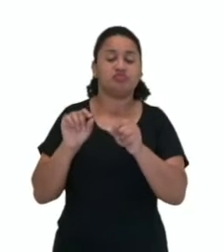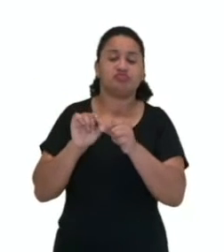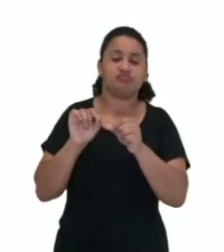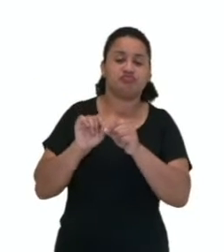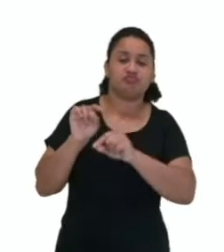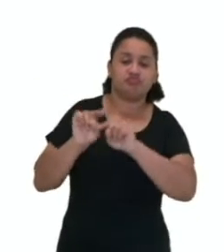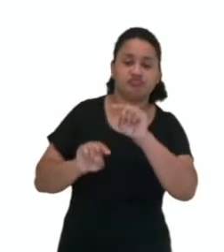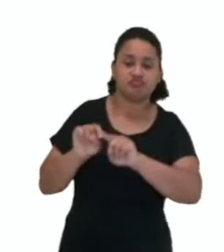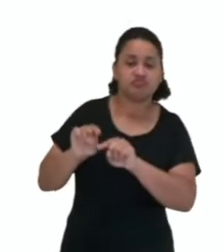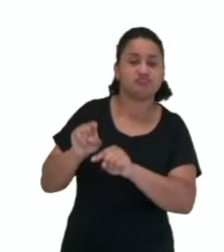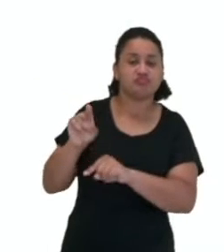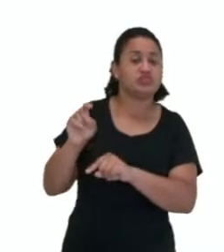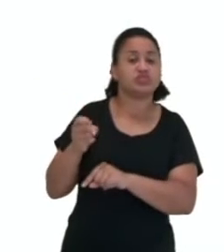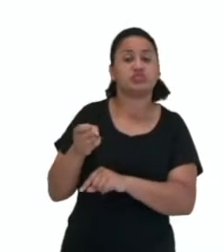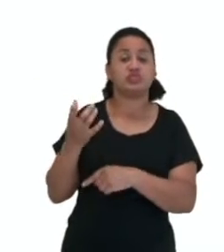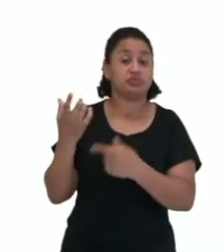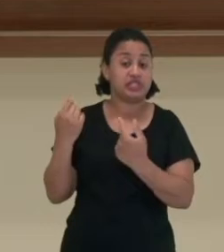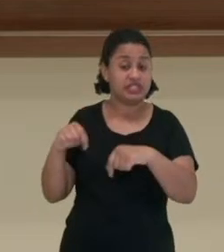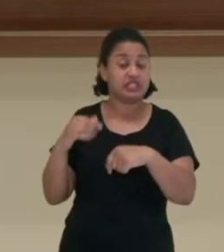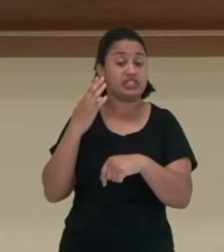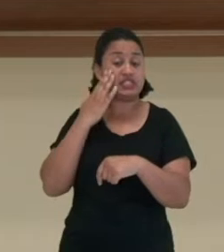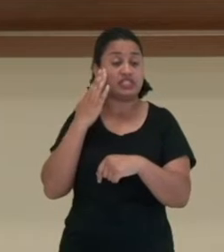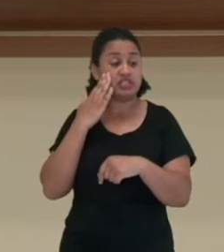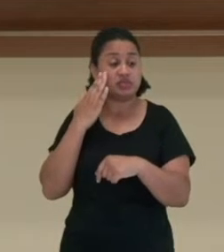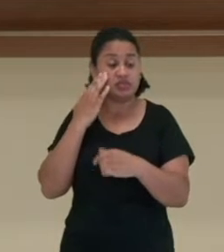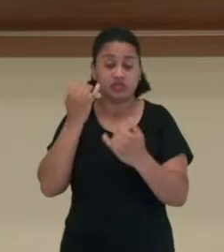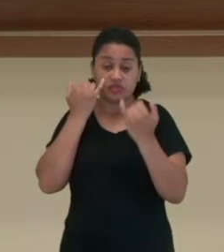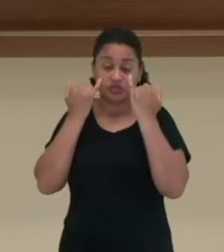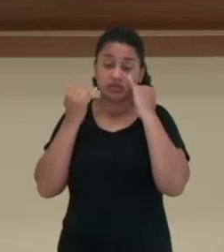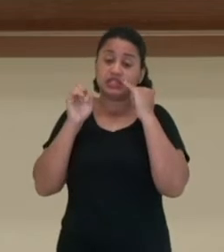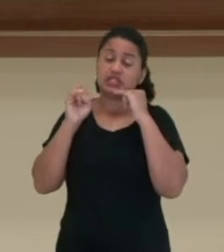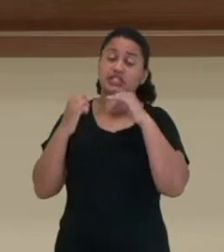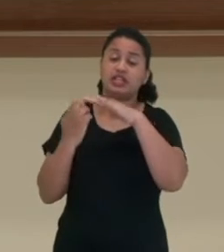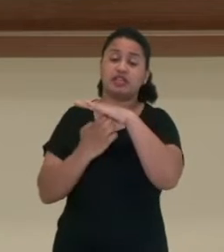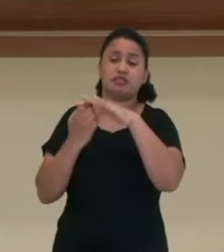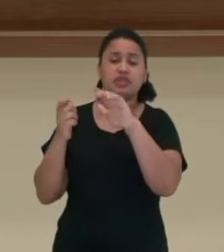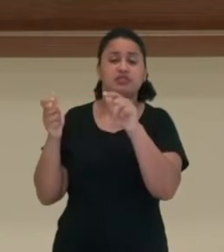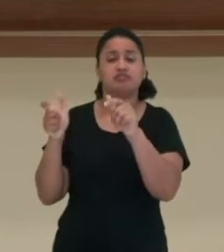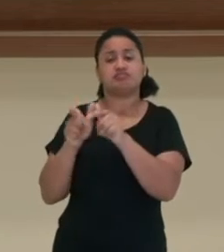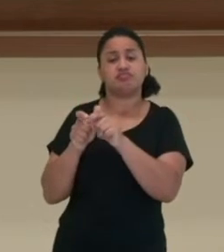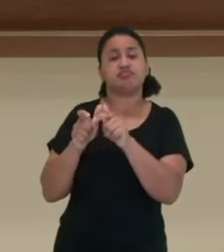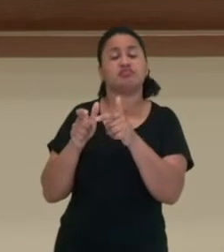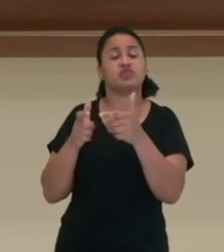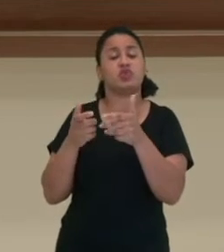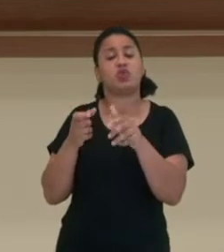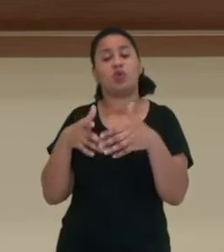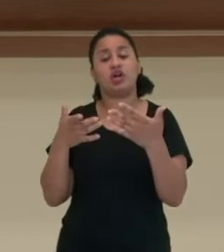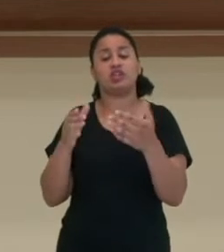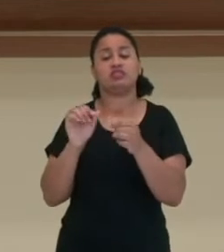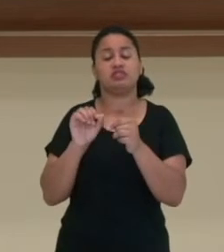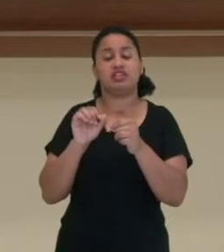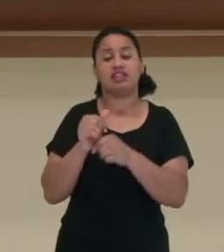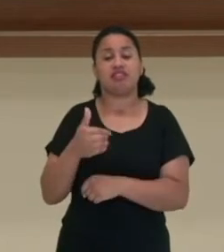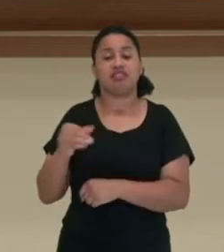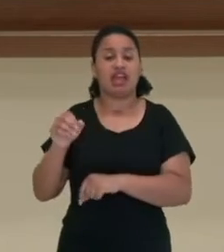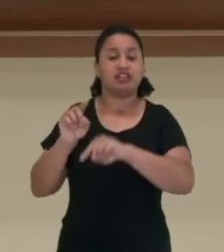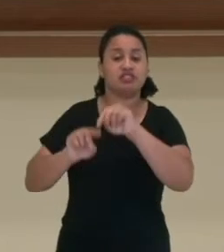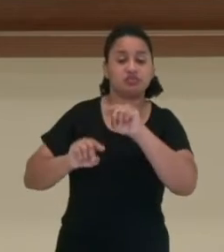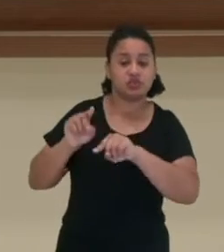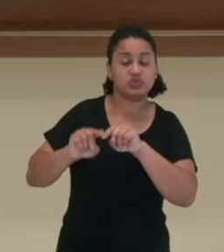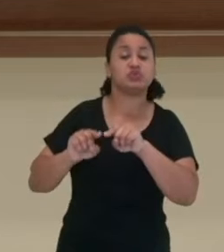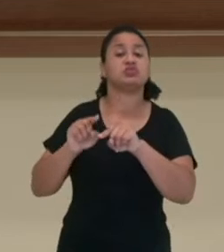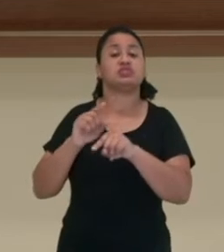do produto. Se você tem uma pequena indústria, quando você vai fabricar 10 produtos, você vai